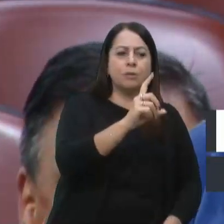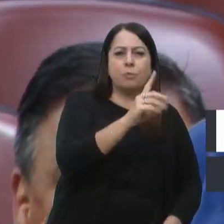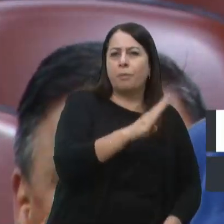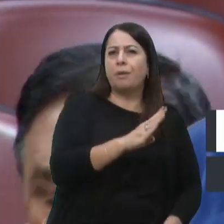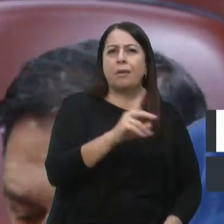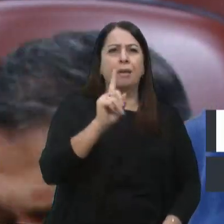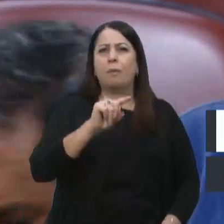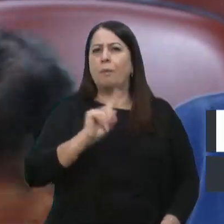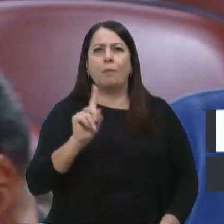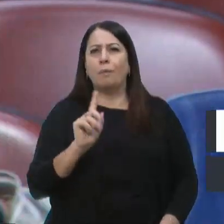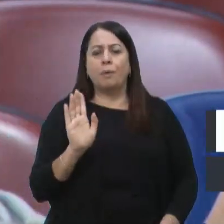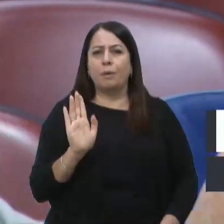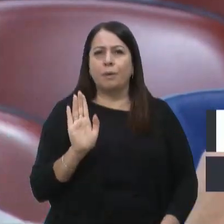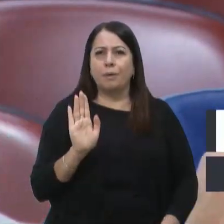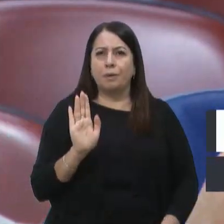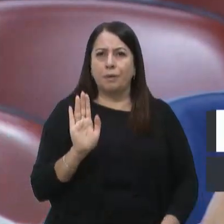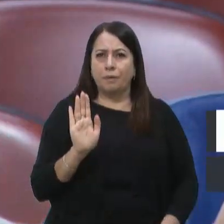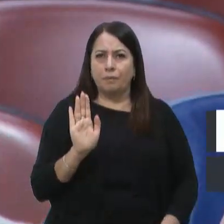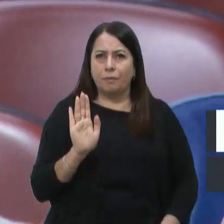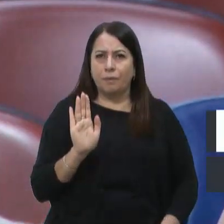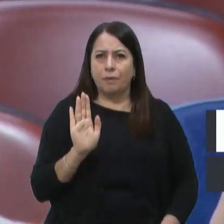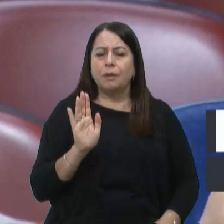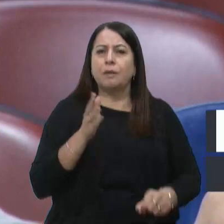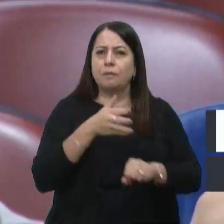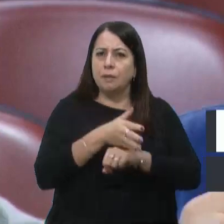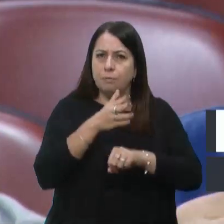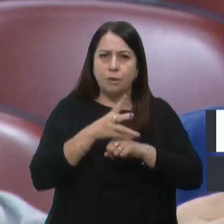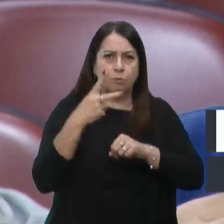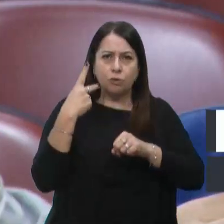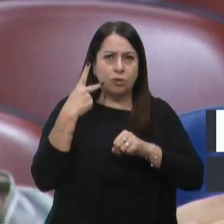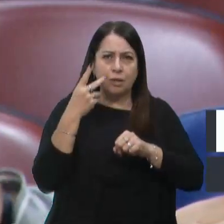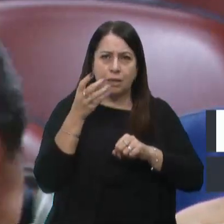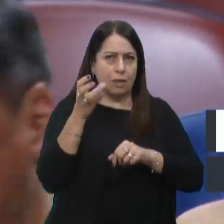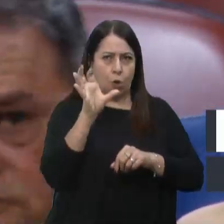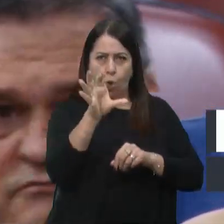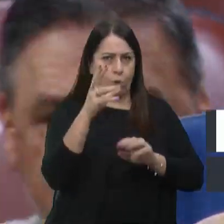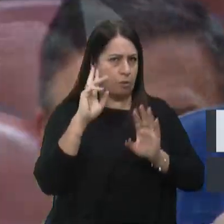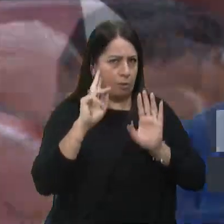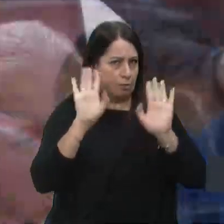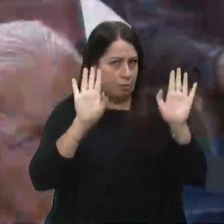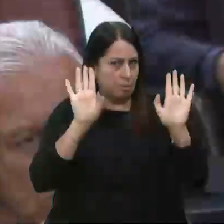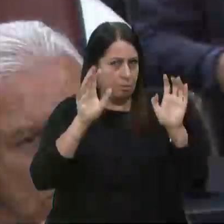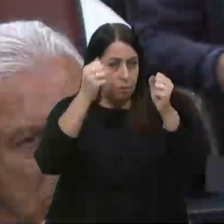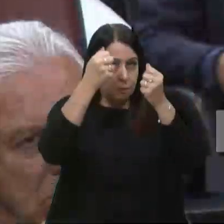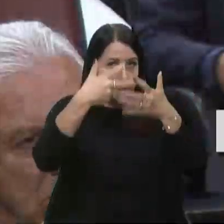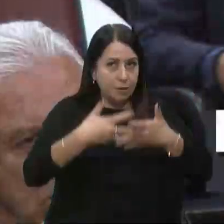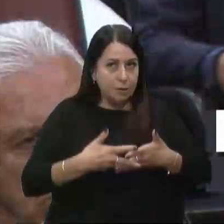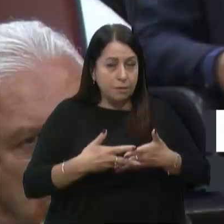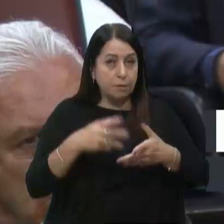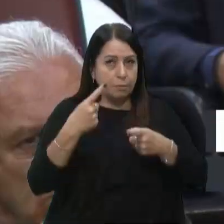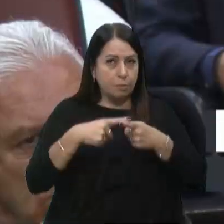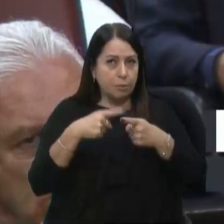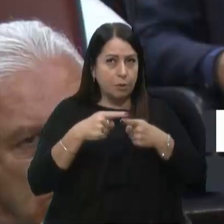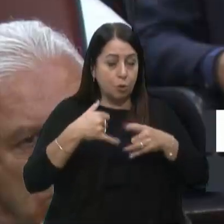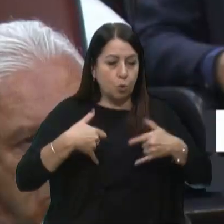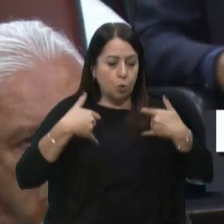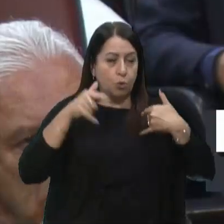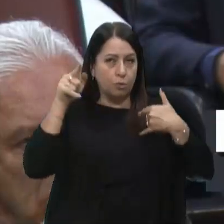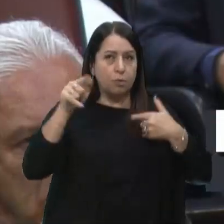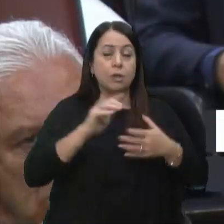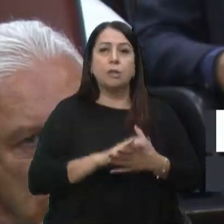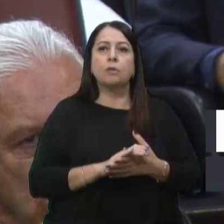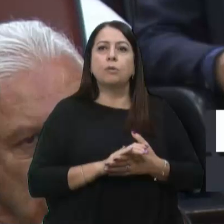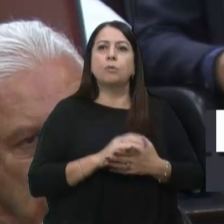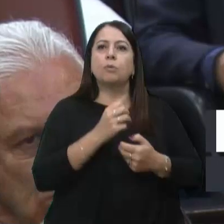é faz parte da política não é nada contra o senhor Vereador Renato dando uma explicação aqui tá porque o Senhor tem orgulho do senhor